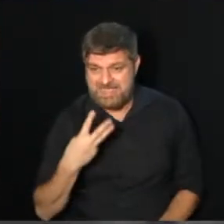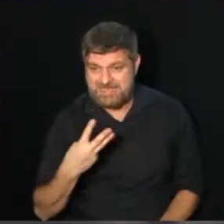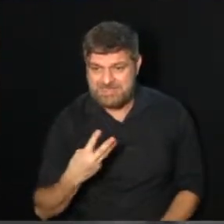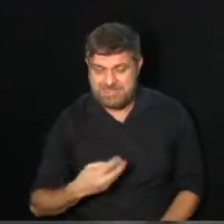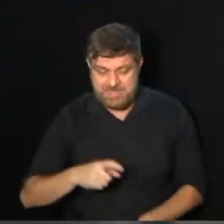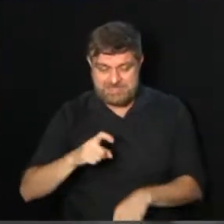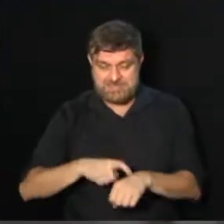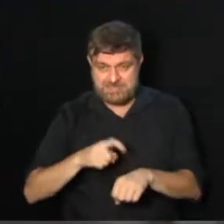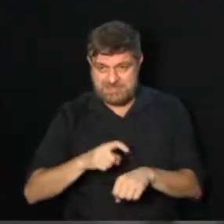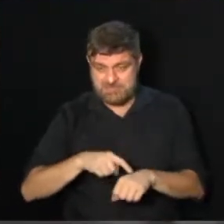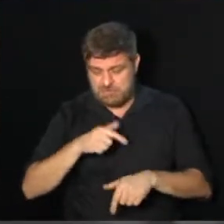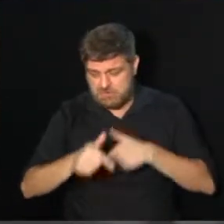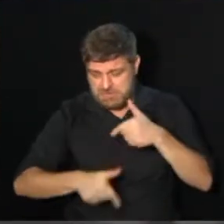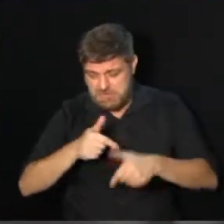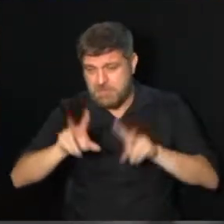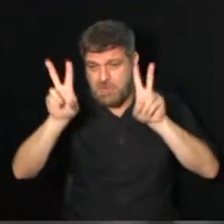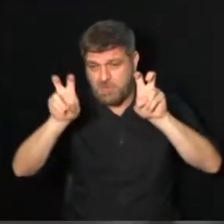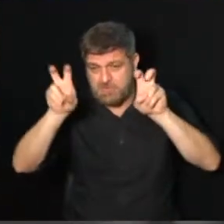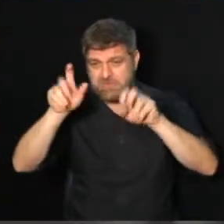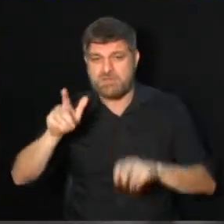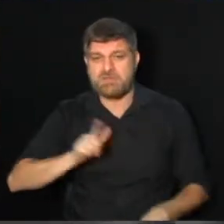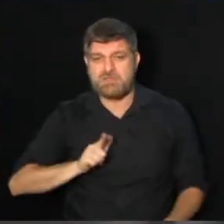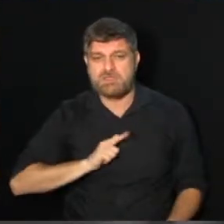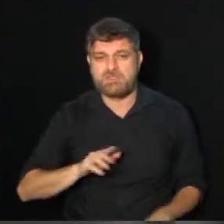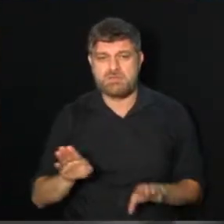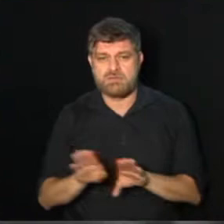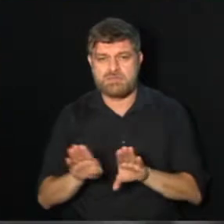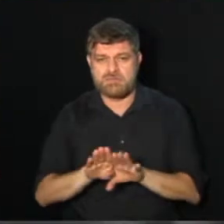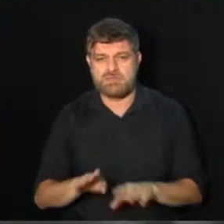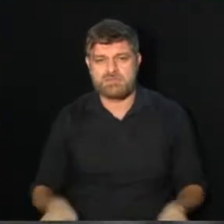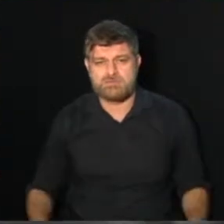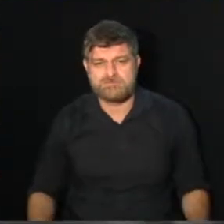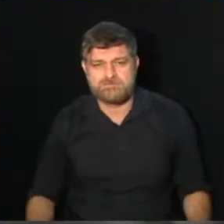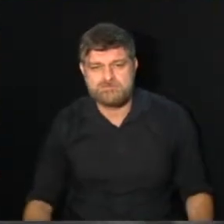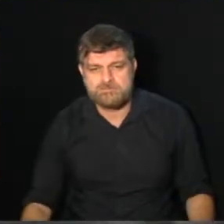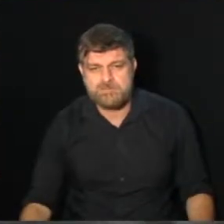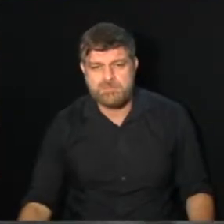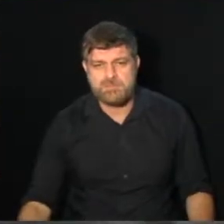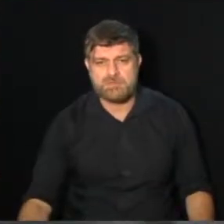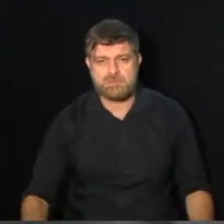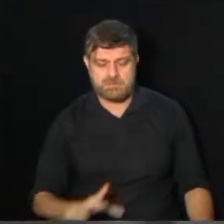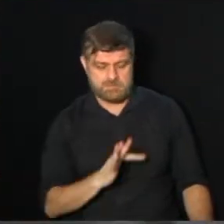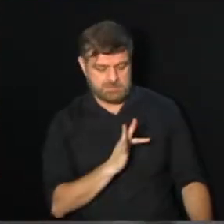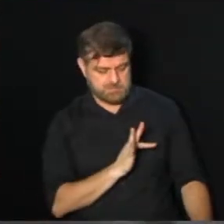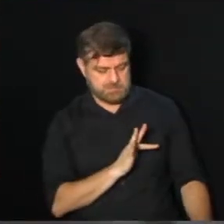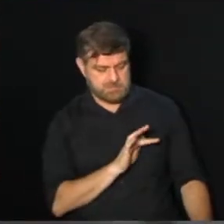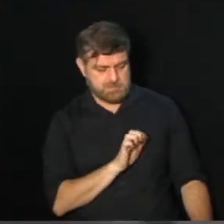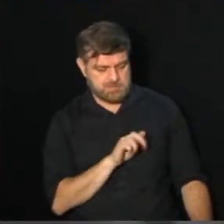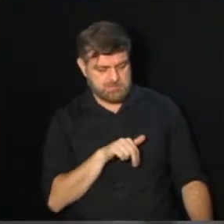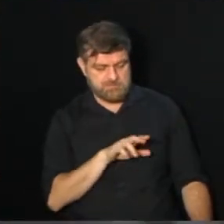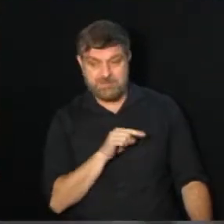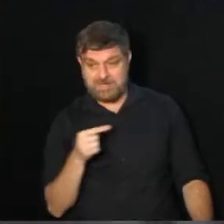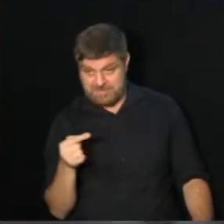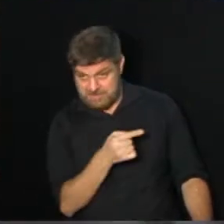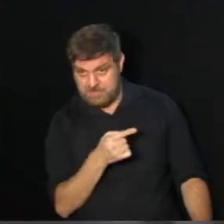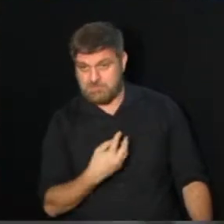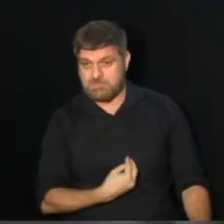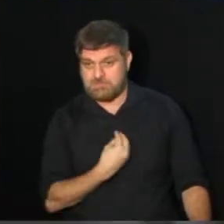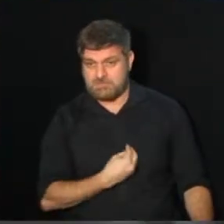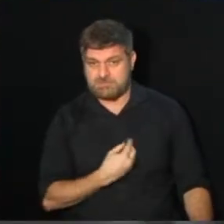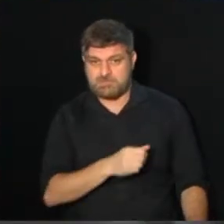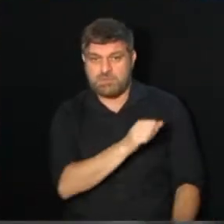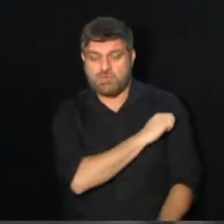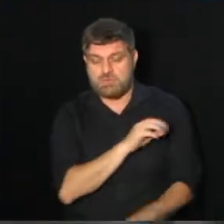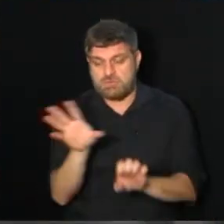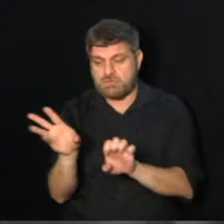o tema, inclusive contando com o doutor Fernão à noite, que vai estar lá conversando com os alunos de